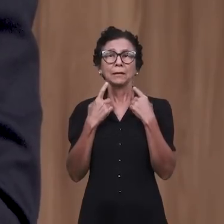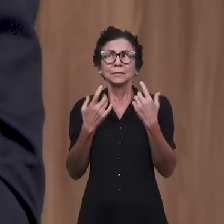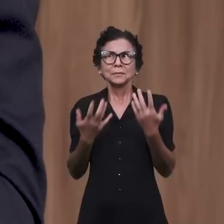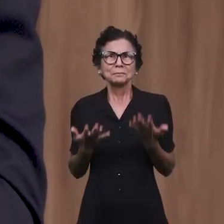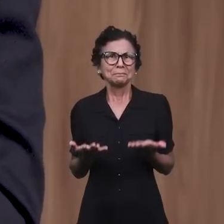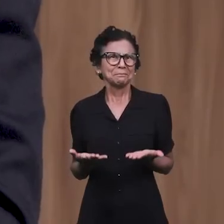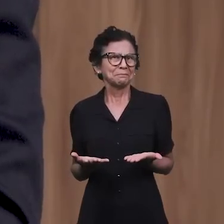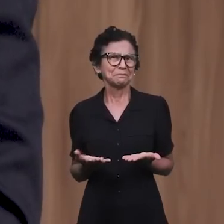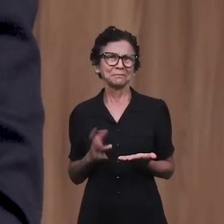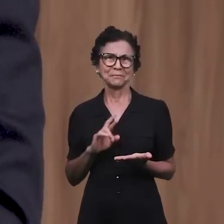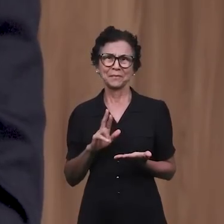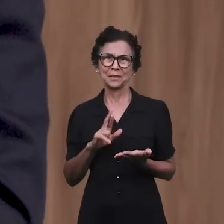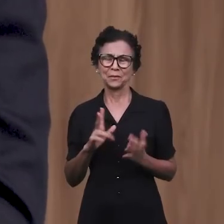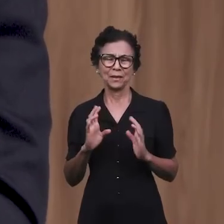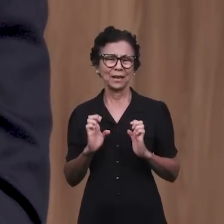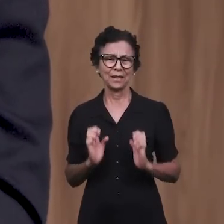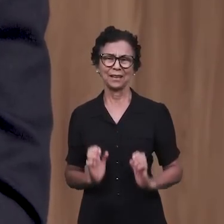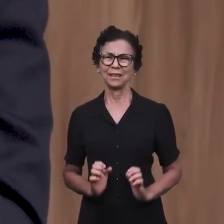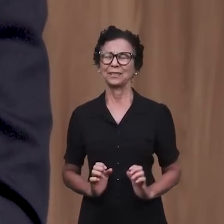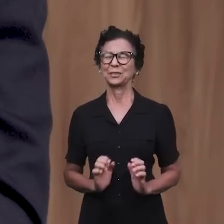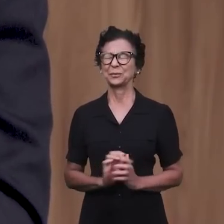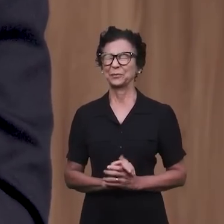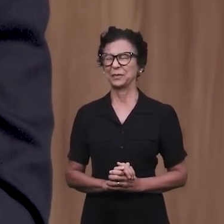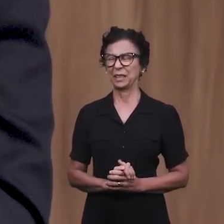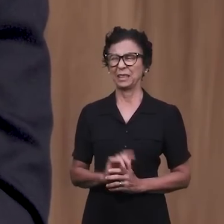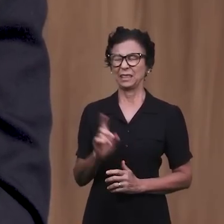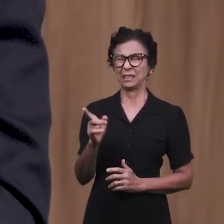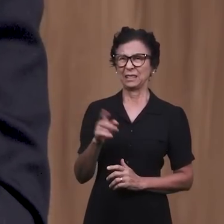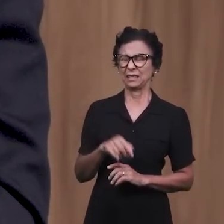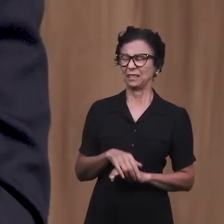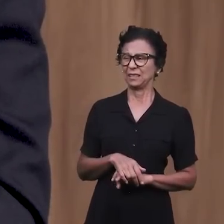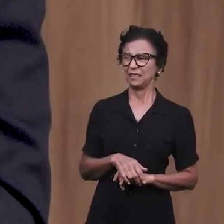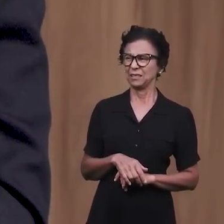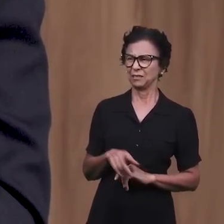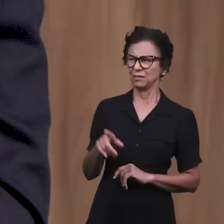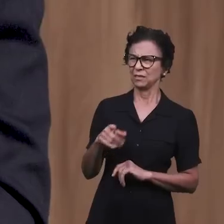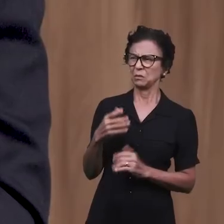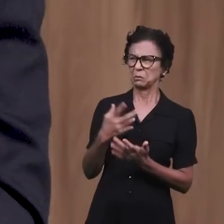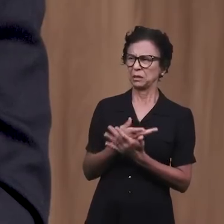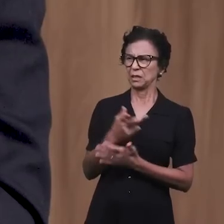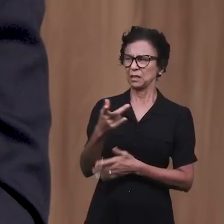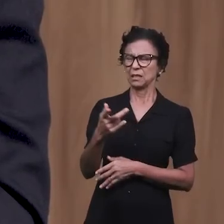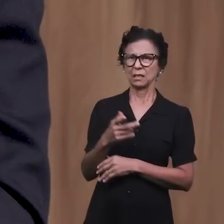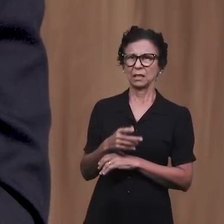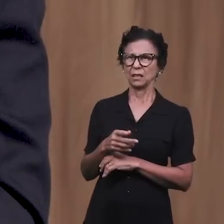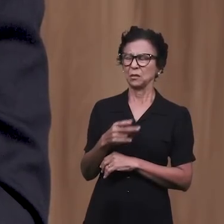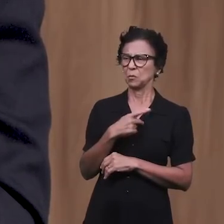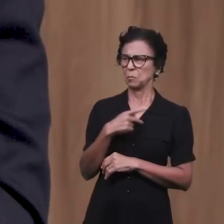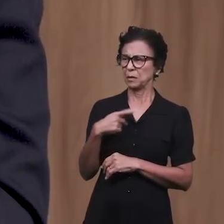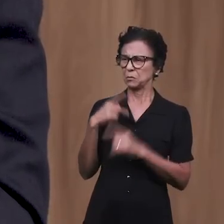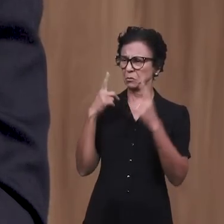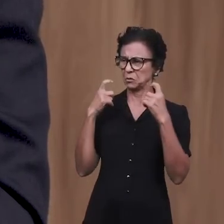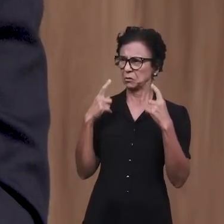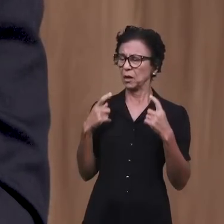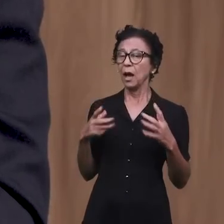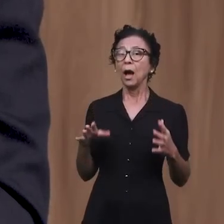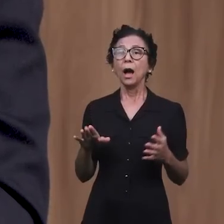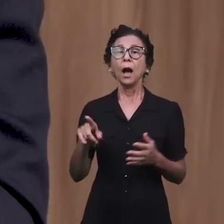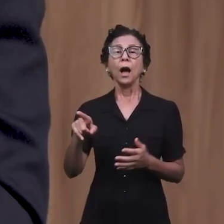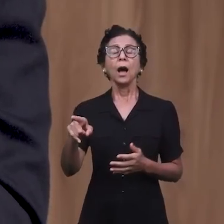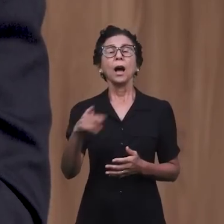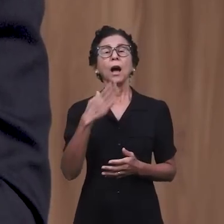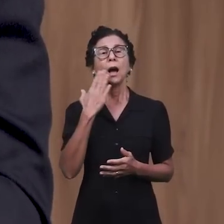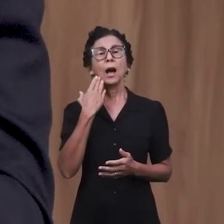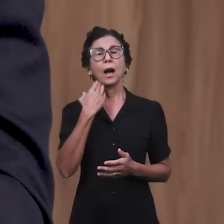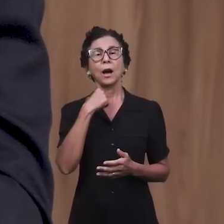Então isso não é ético. As pessoas de fora vão olhar isso e dizer, mas quem é essa pessoa, né? O pai da menina.